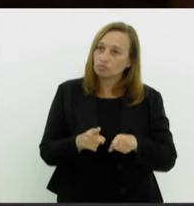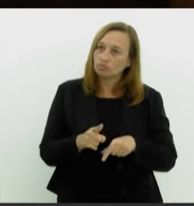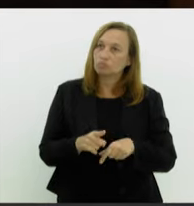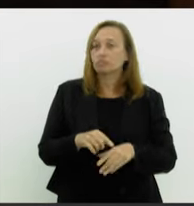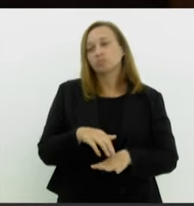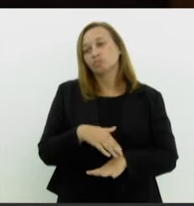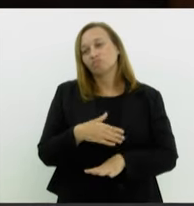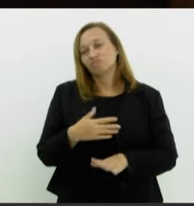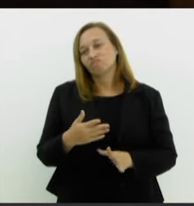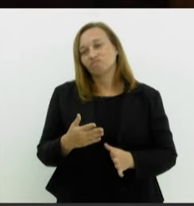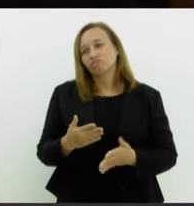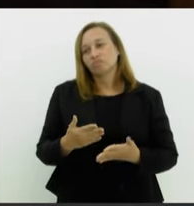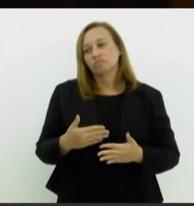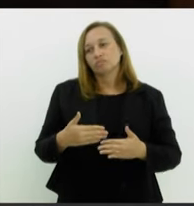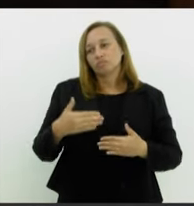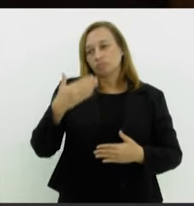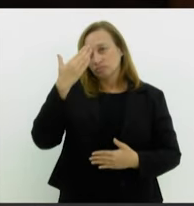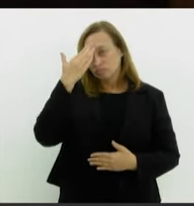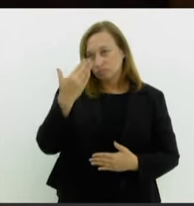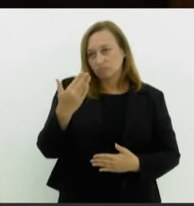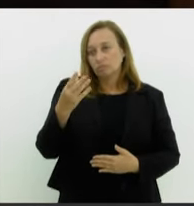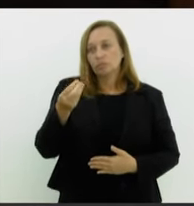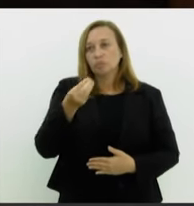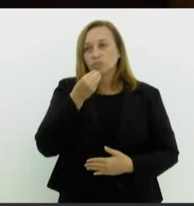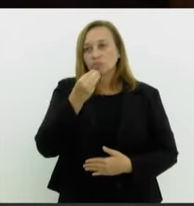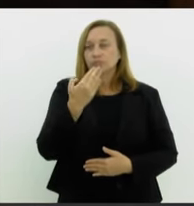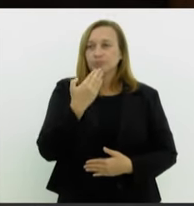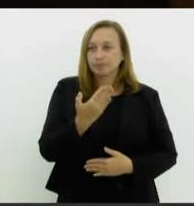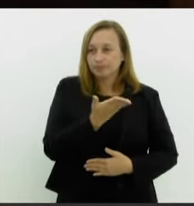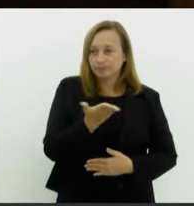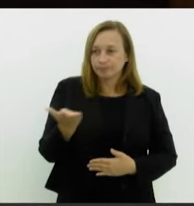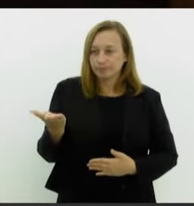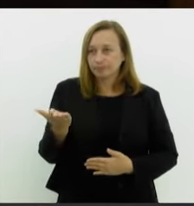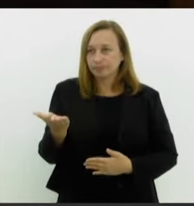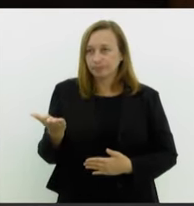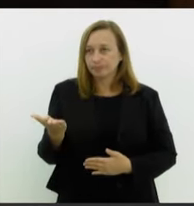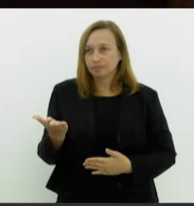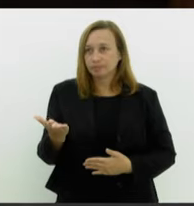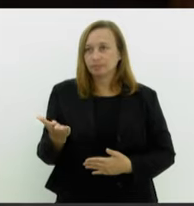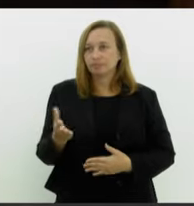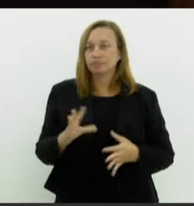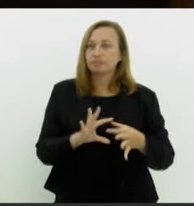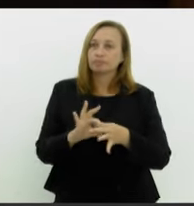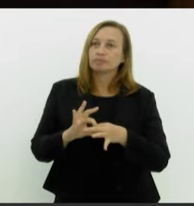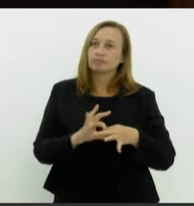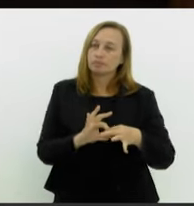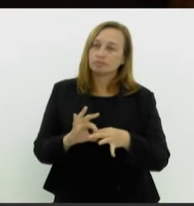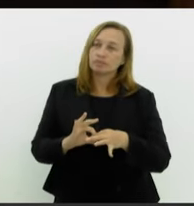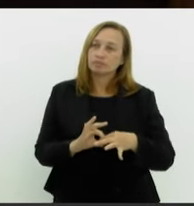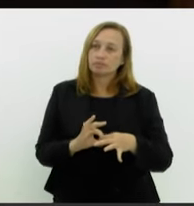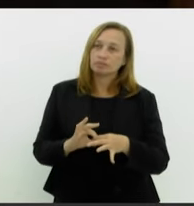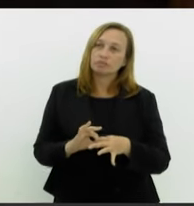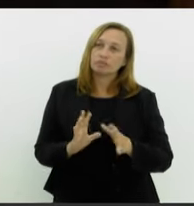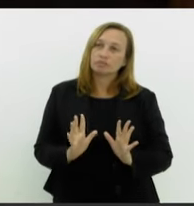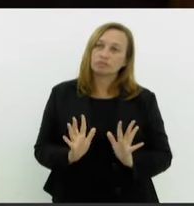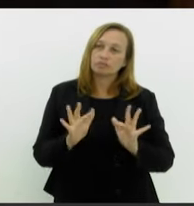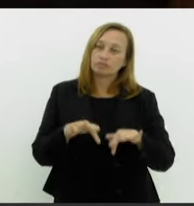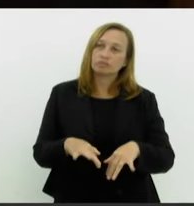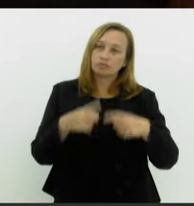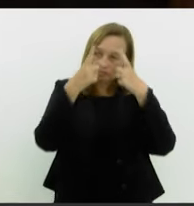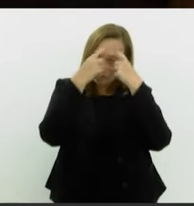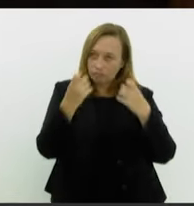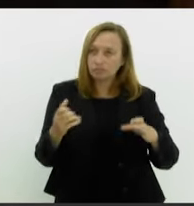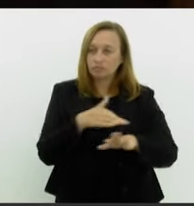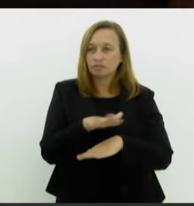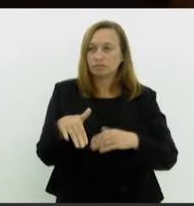agradeço imensamente a oportunidade pedindo a todas e todos vocês que nos unamos eh pelo fim da violência em todos os